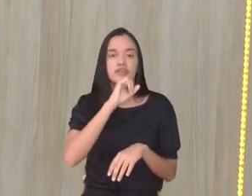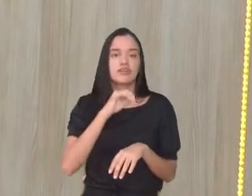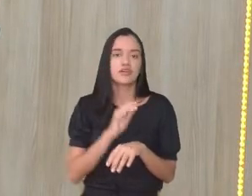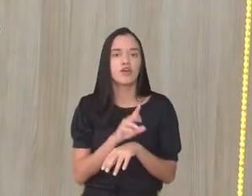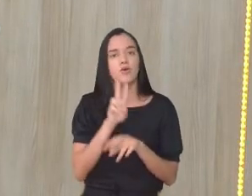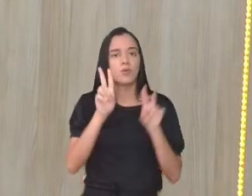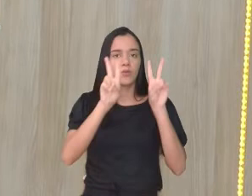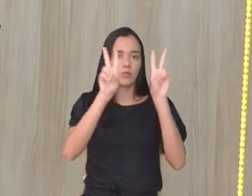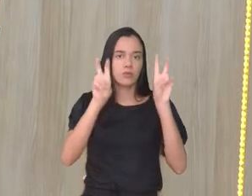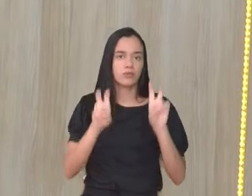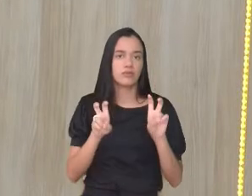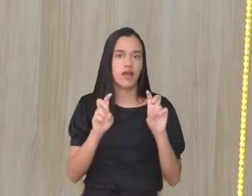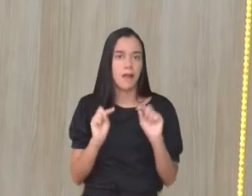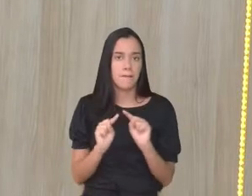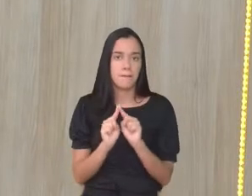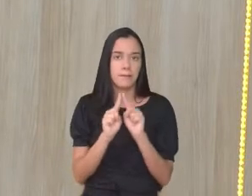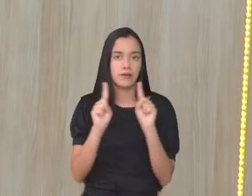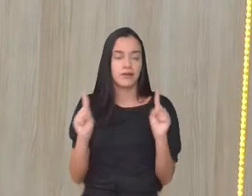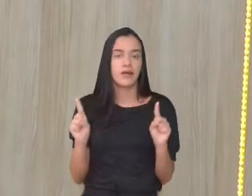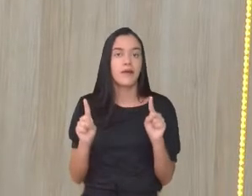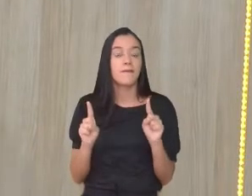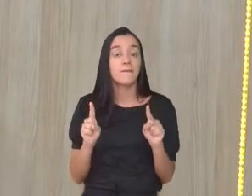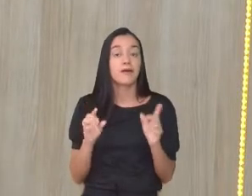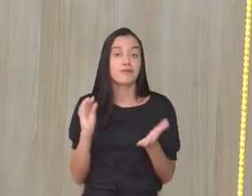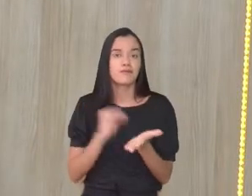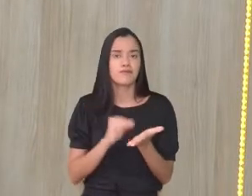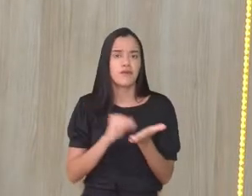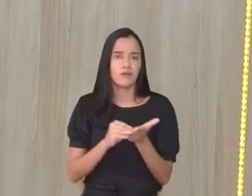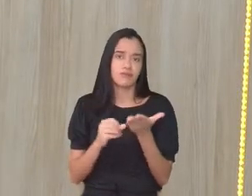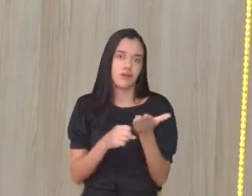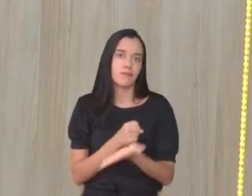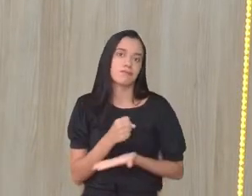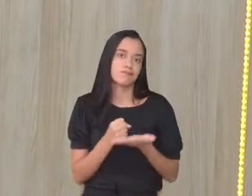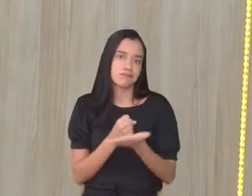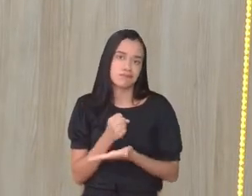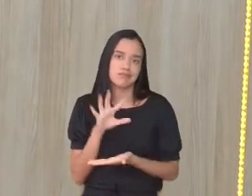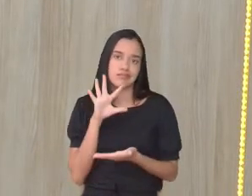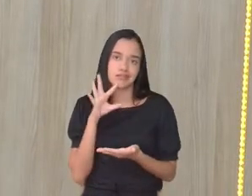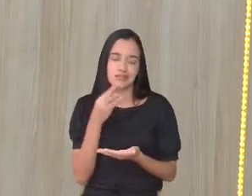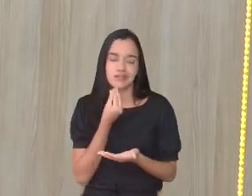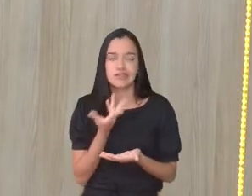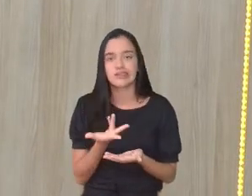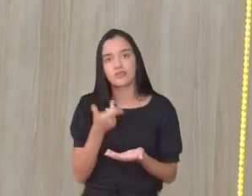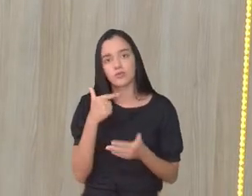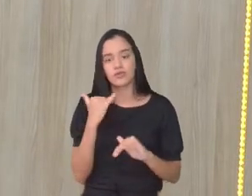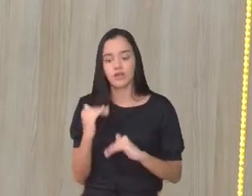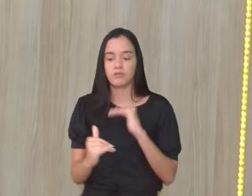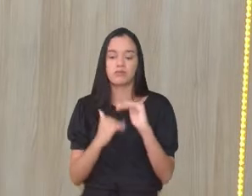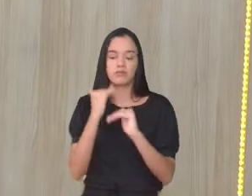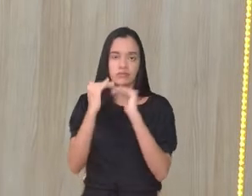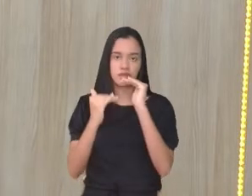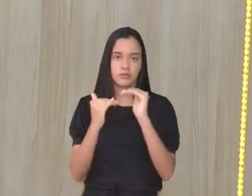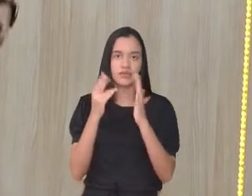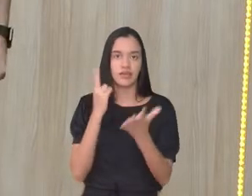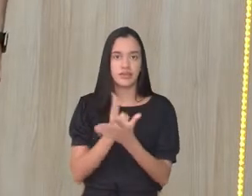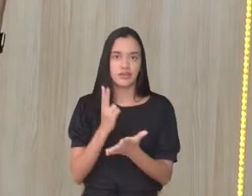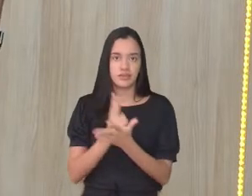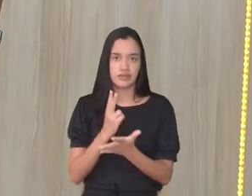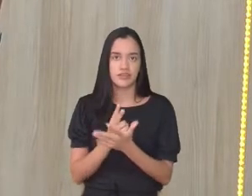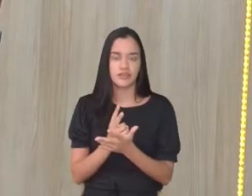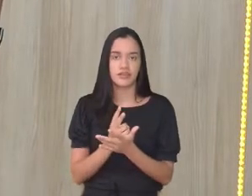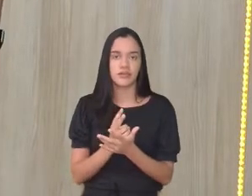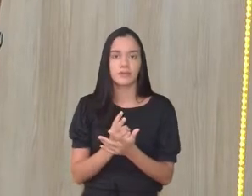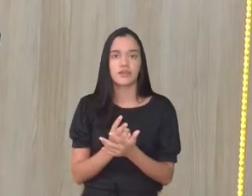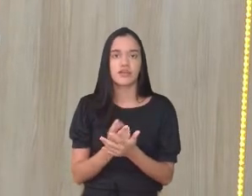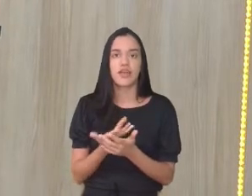determinado assunto, mas como lhe falta a base, você não consegue evoluir, certo? Então, sempre o